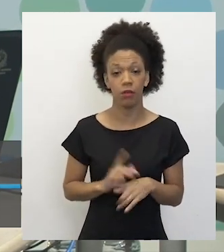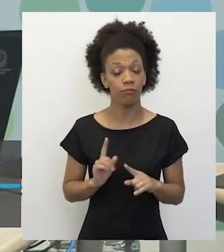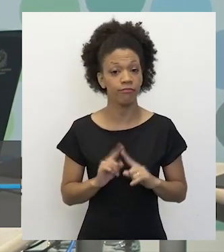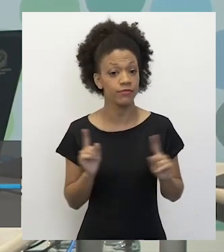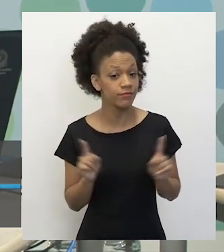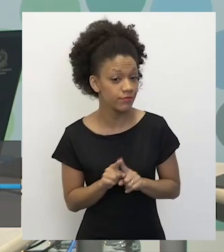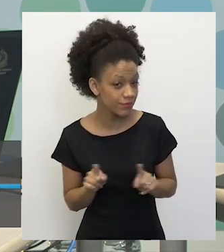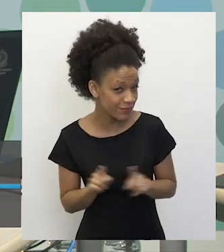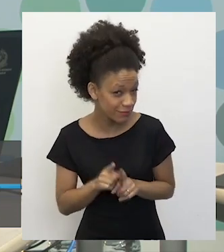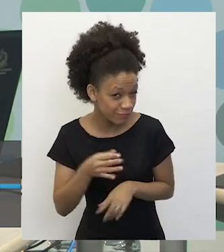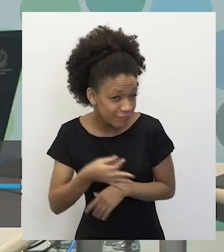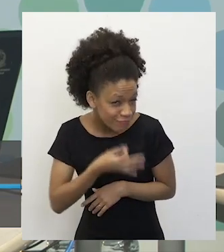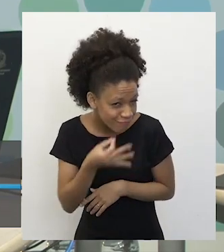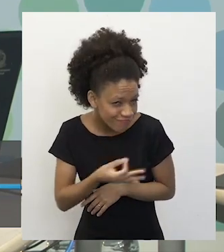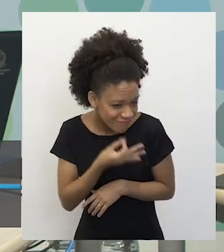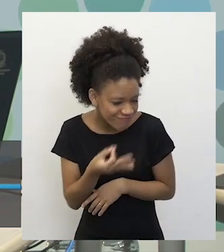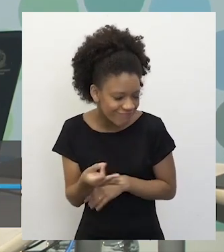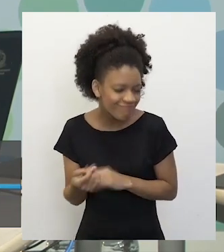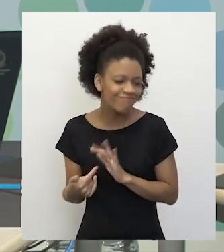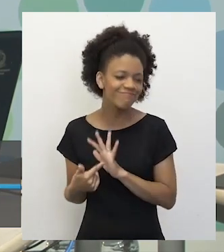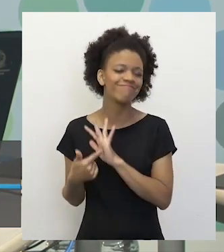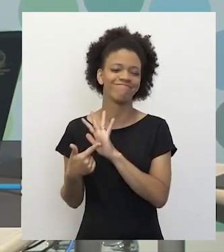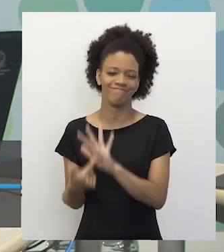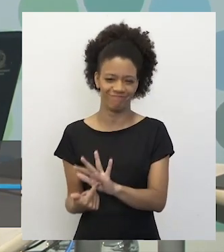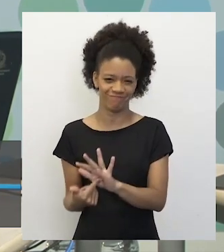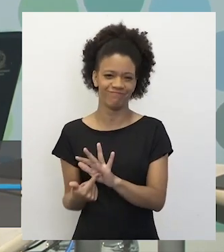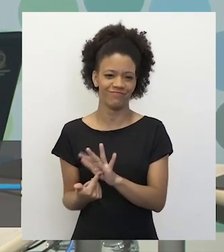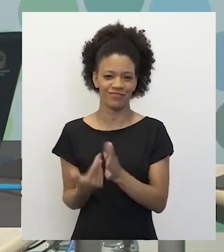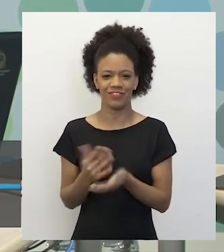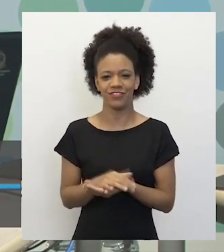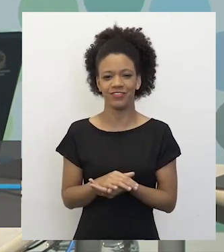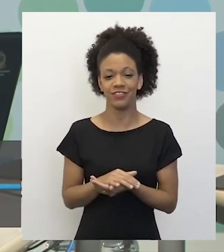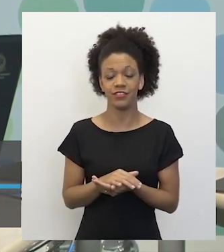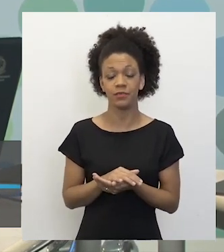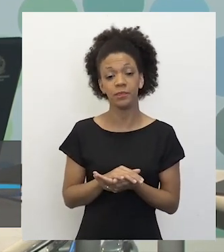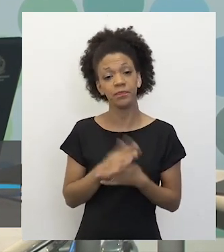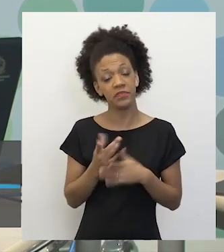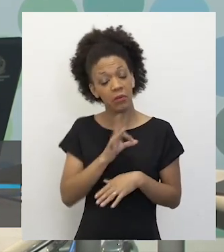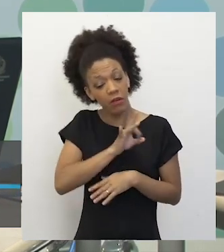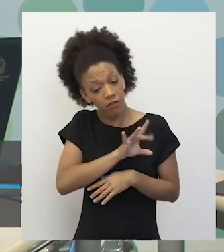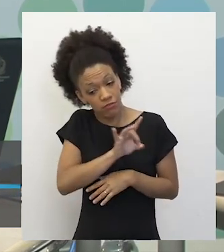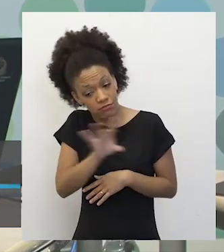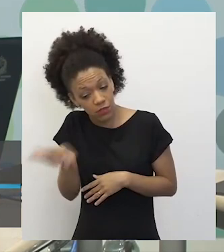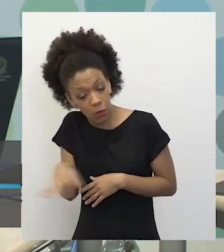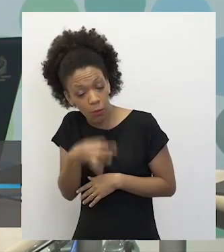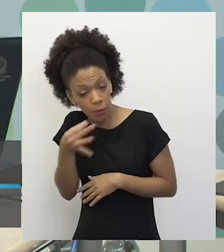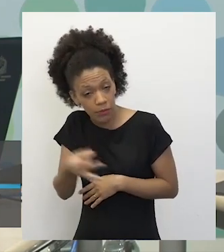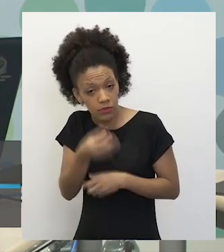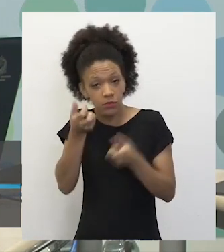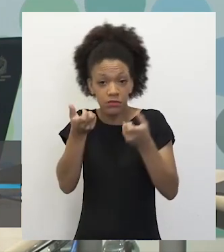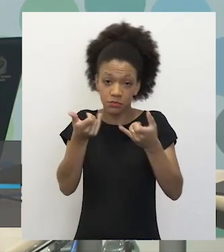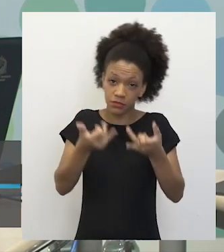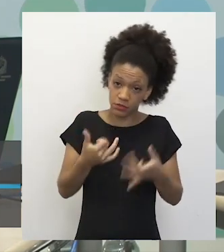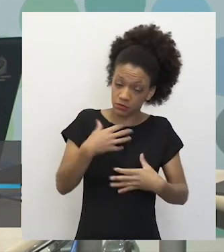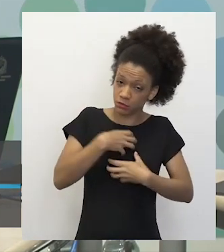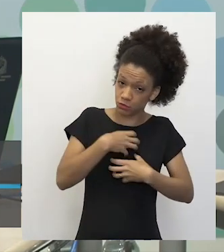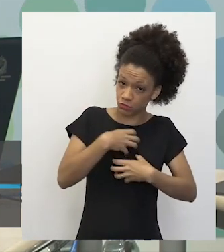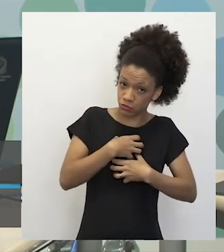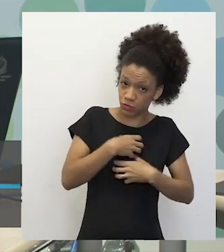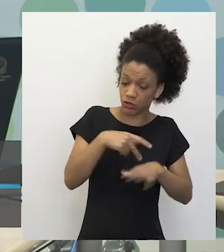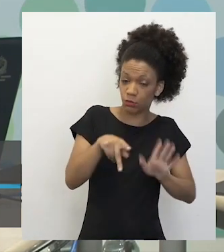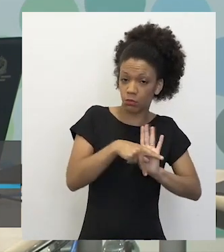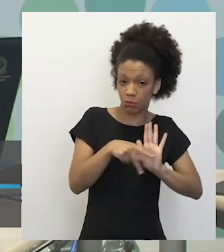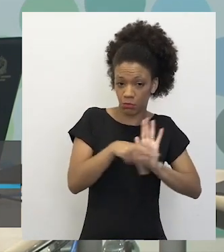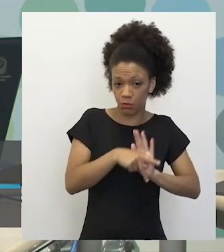puxa para o seu lado, da água borbulha lá no lago, né? Então, cada um tem uma explicação, cada um quer, eles insistem